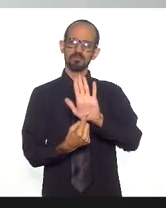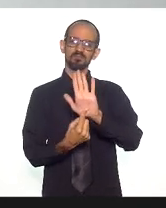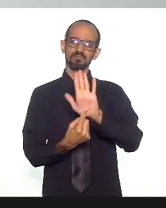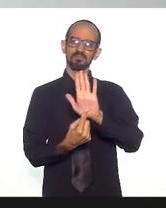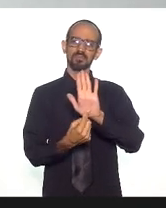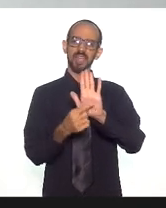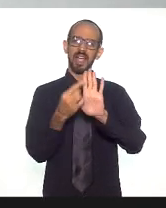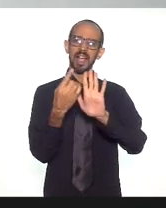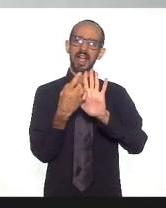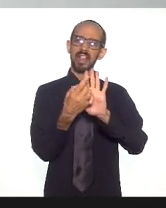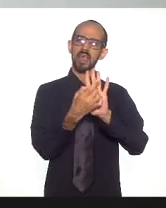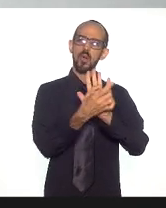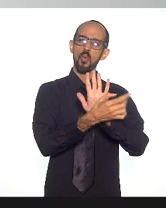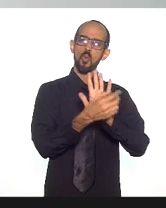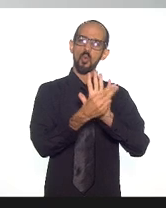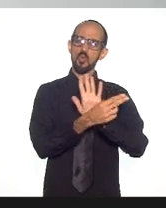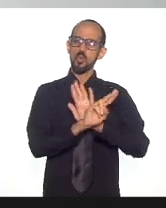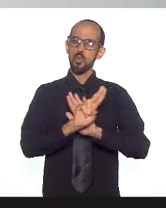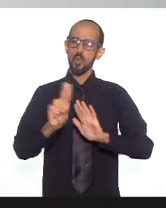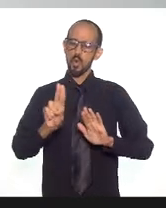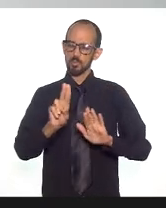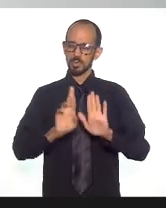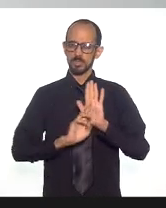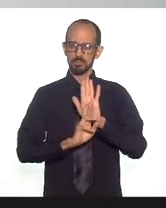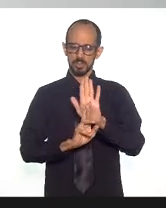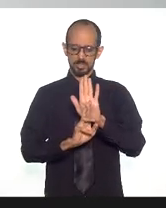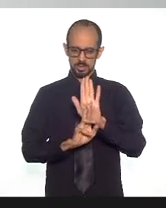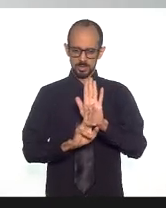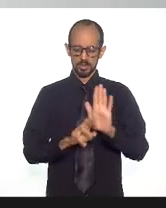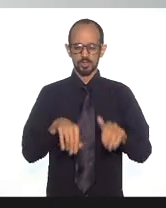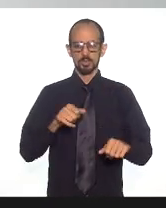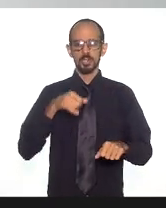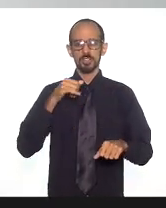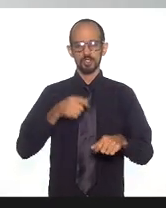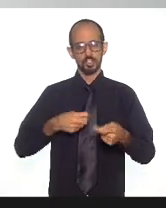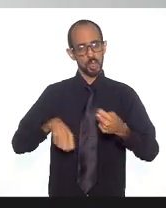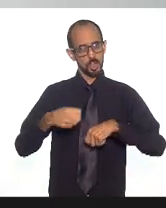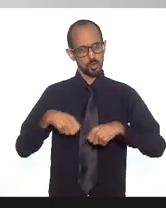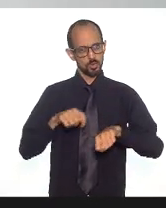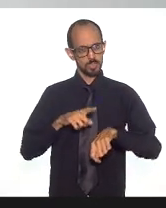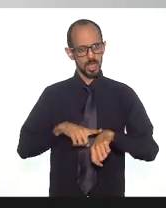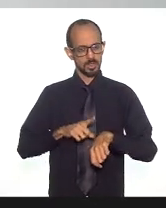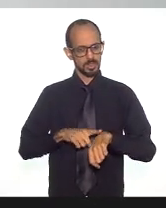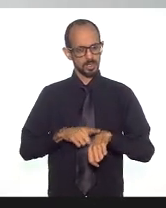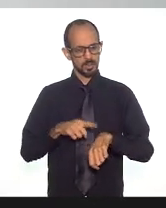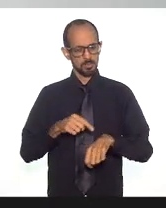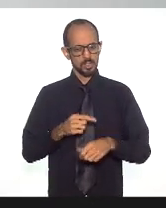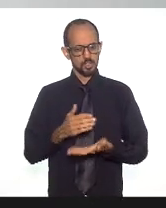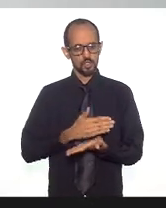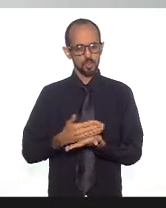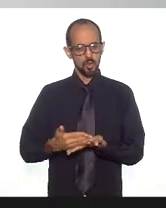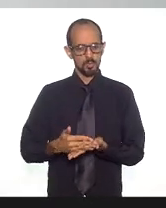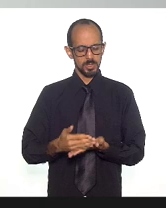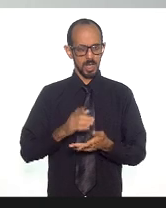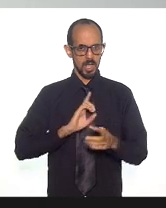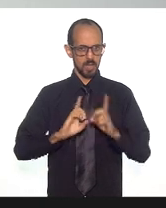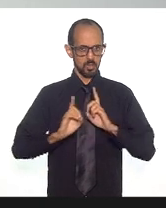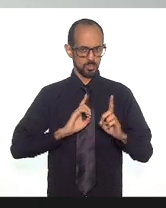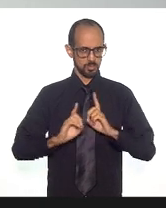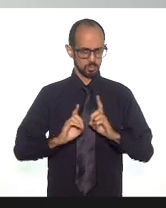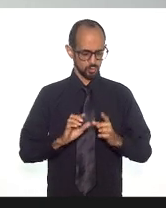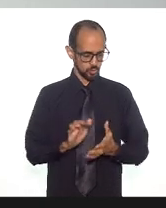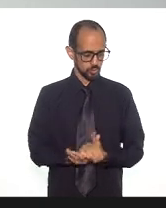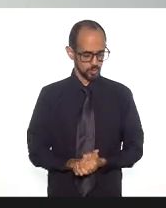estudantil, representação da gestão, para poupar tempo e a gente poder entrar logo nos debates. Mas se sintam